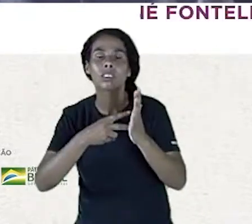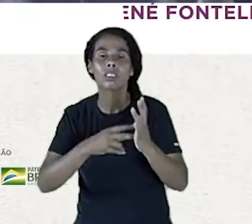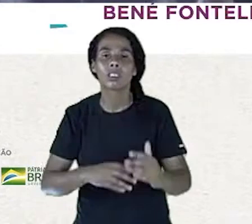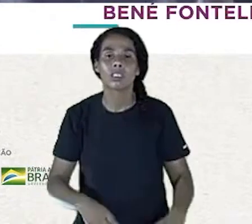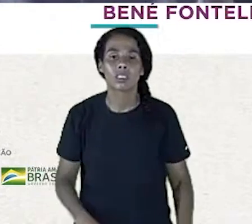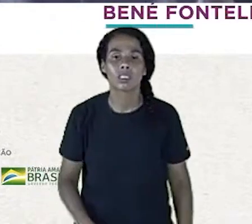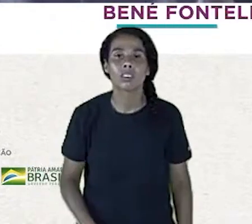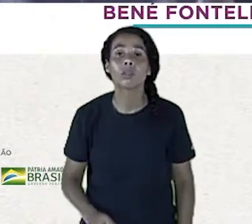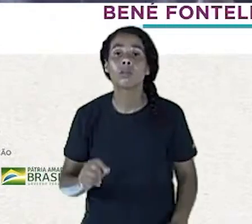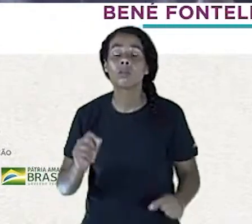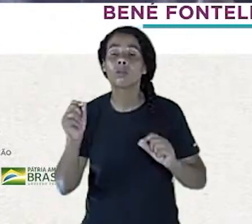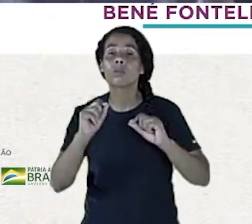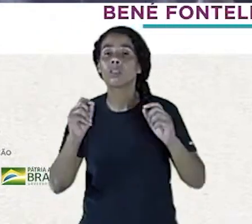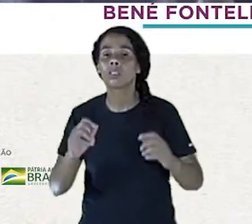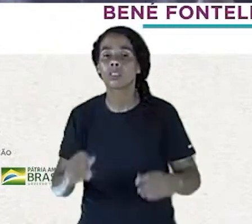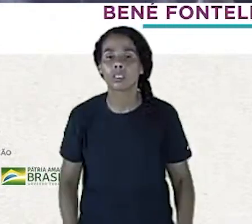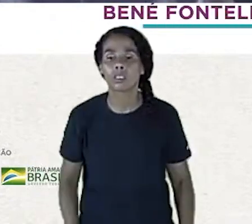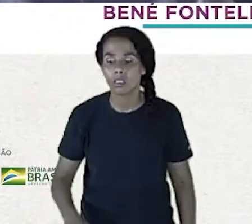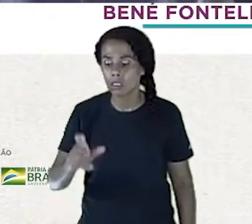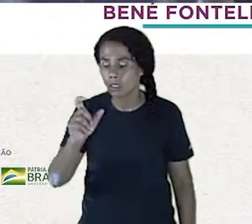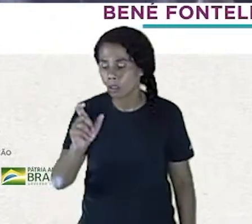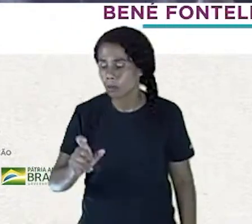ruim,